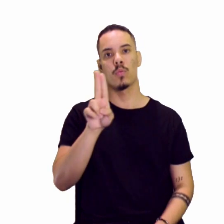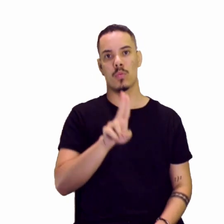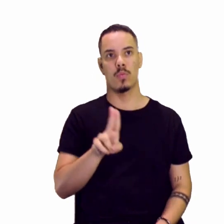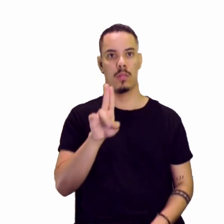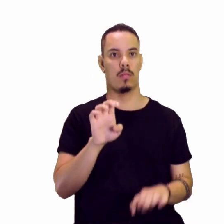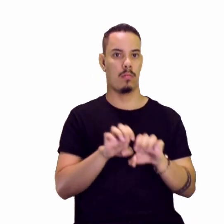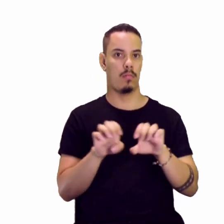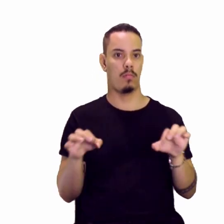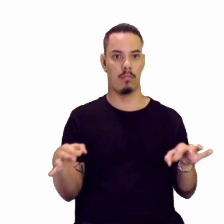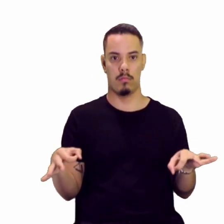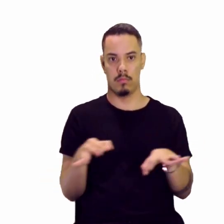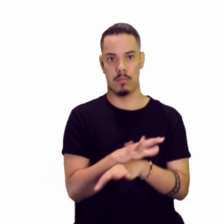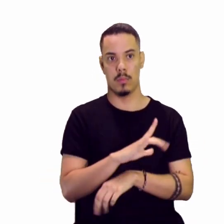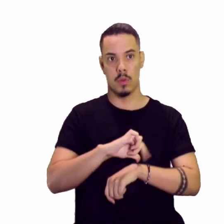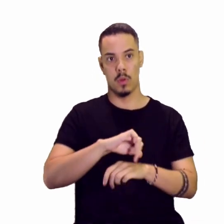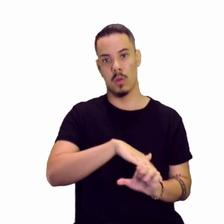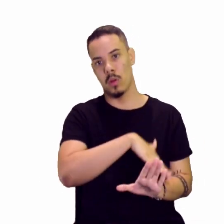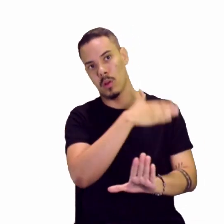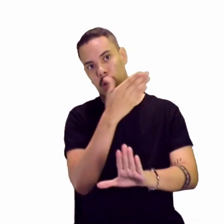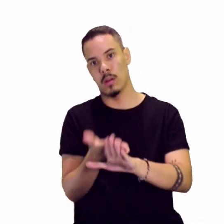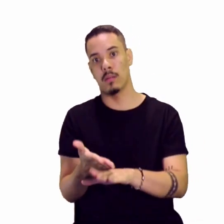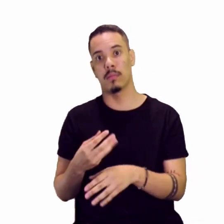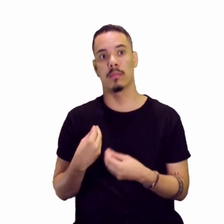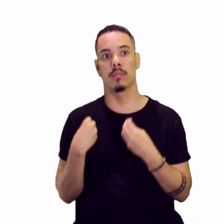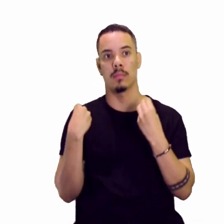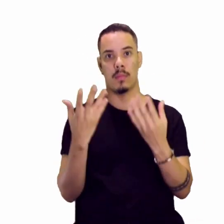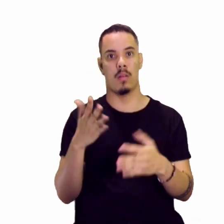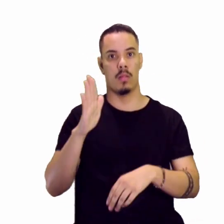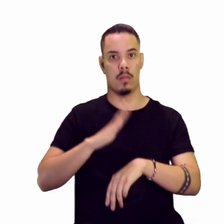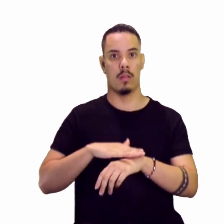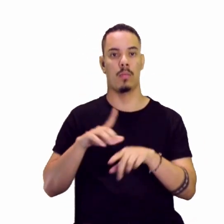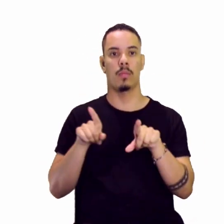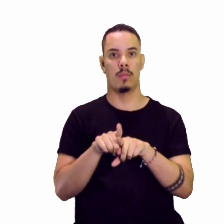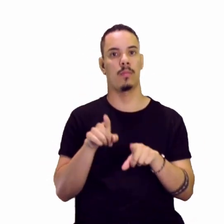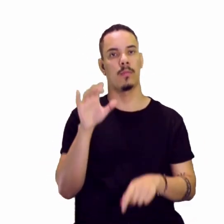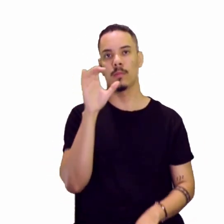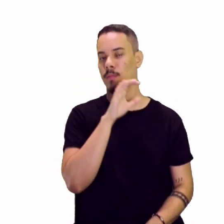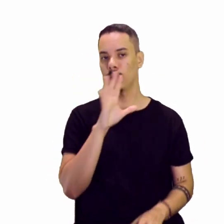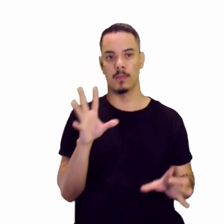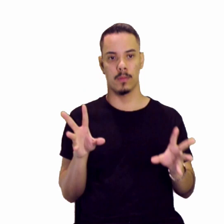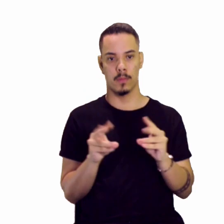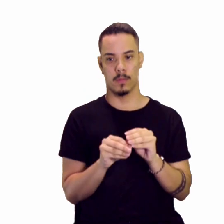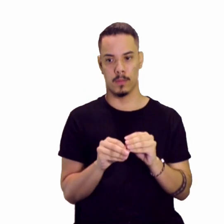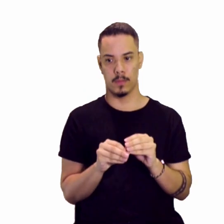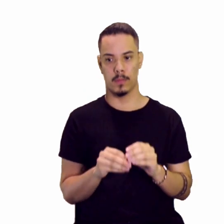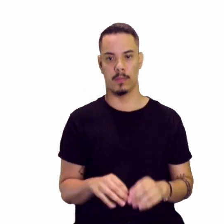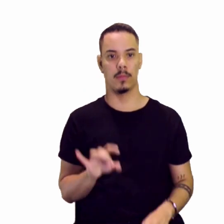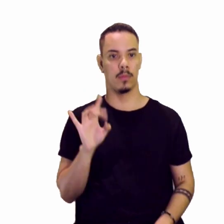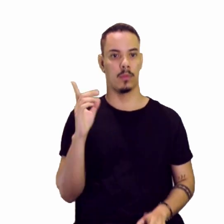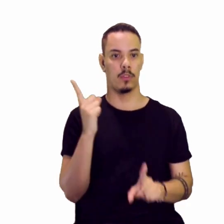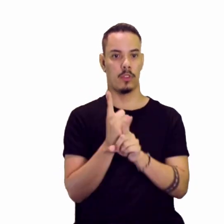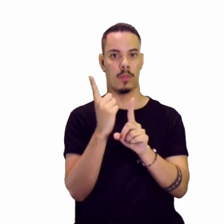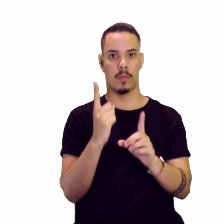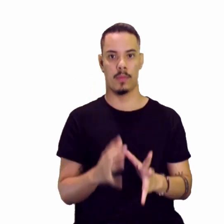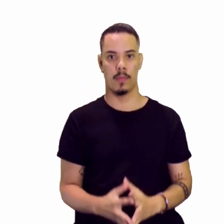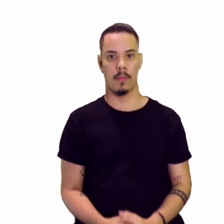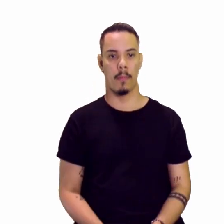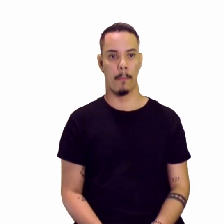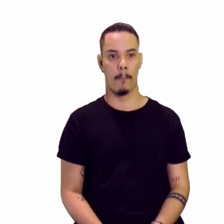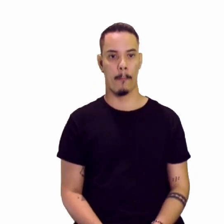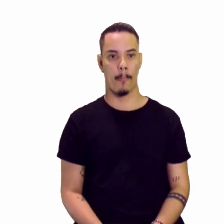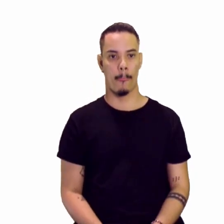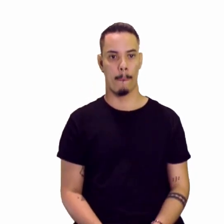a equação justamente, horária. Que deu tempo, né? Isso, deu tempo, deu as velocidades, fechou, pessoal, olha só. É só achar a aceleração. Parado na